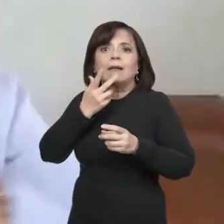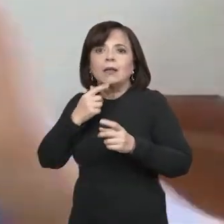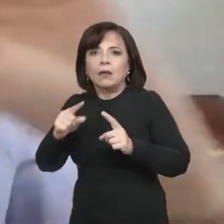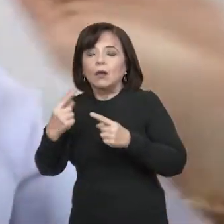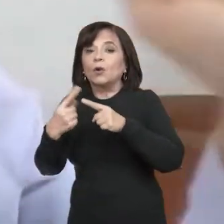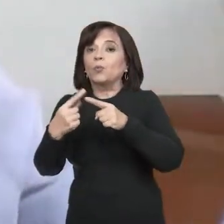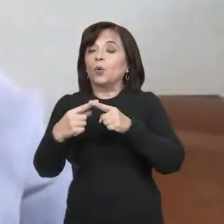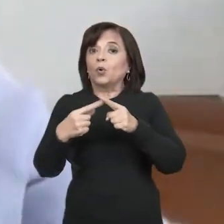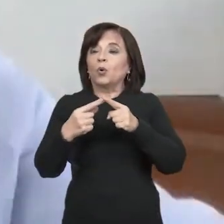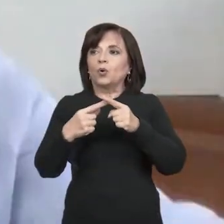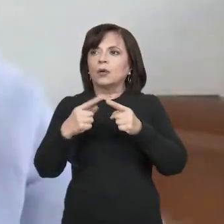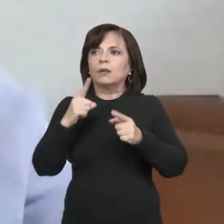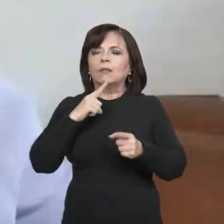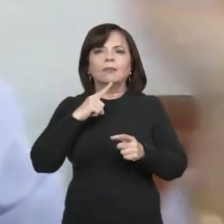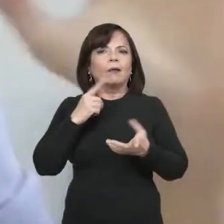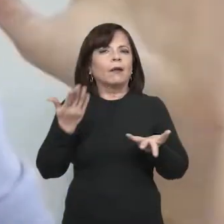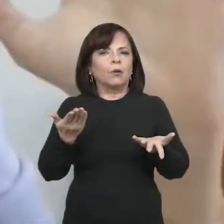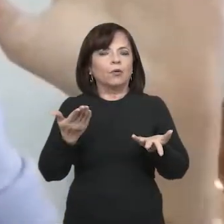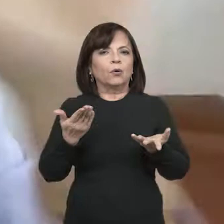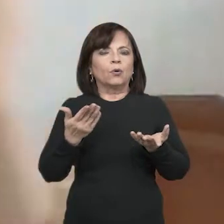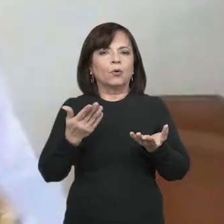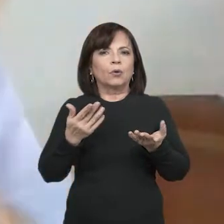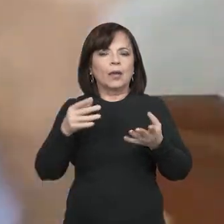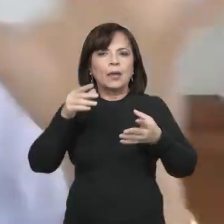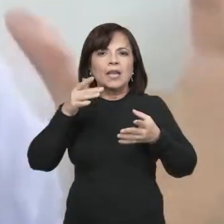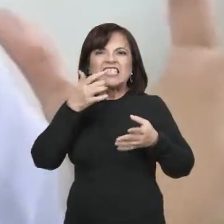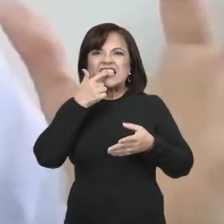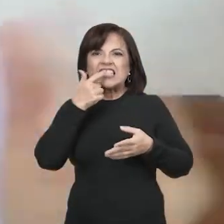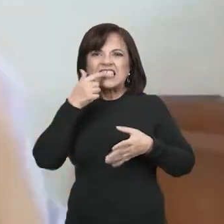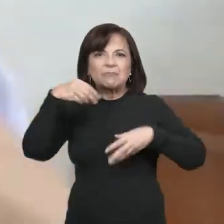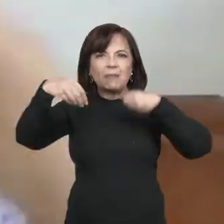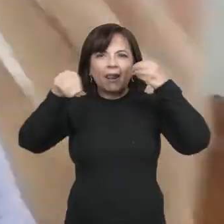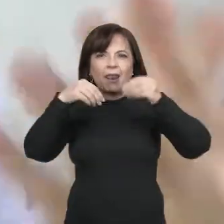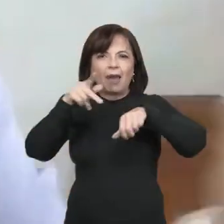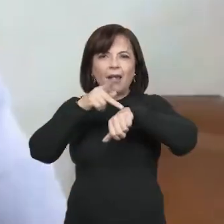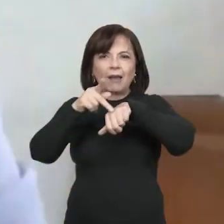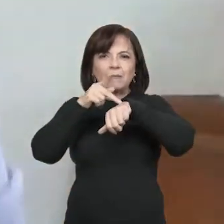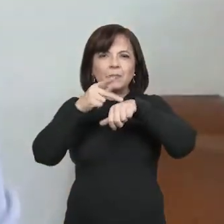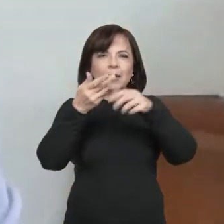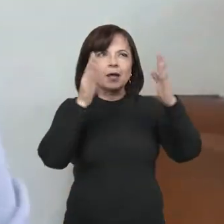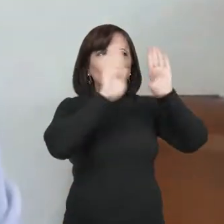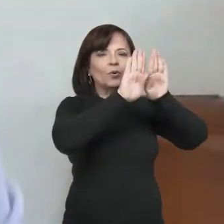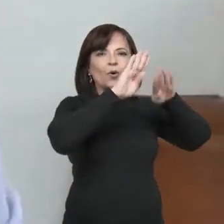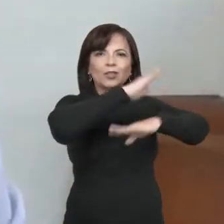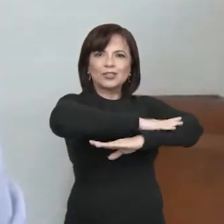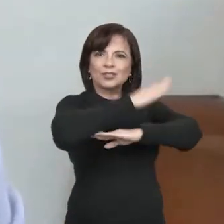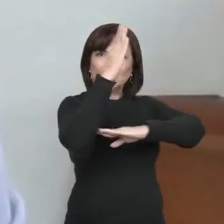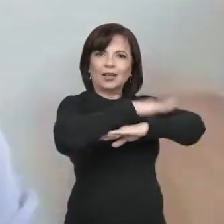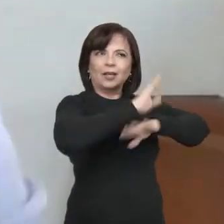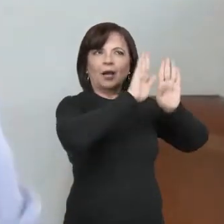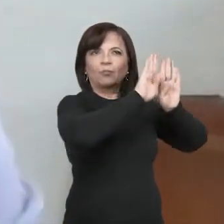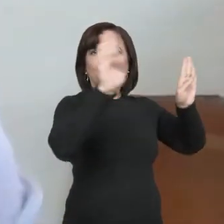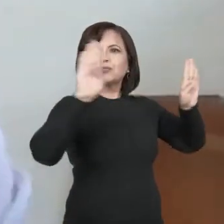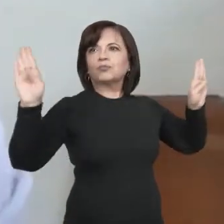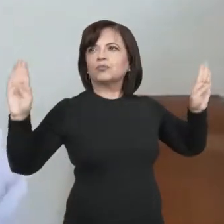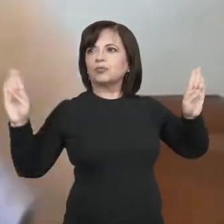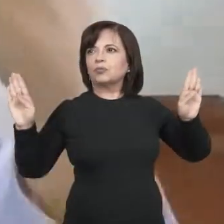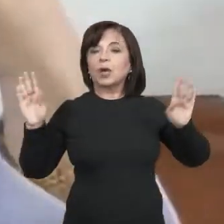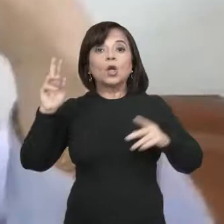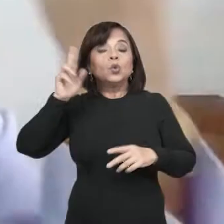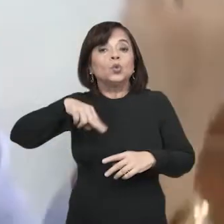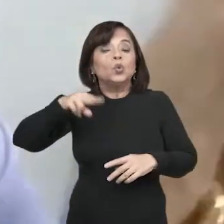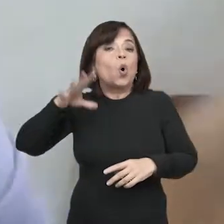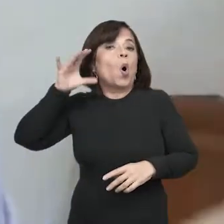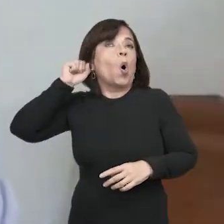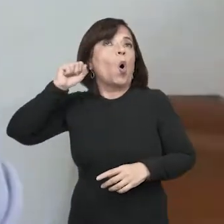elas tampavam a casa com um plástico preto para ninguém saber quem é que estava morando dentro daquela casa. Então, e elas falavam que